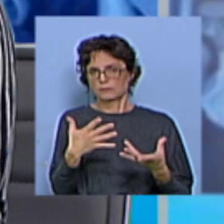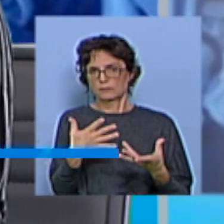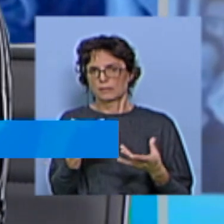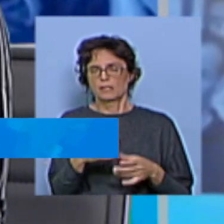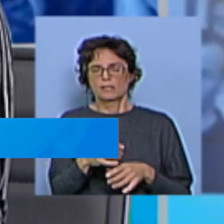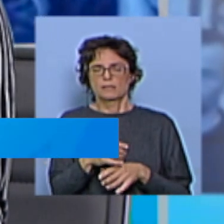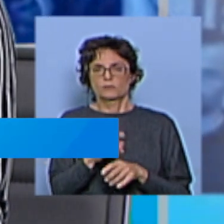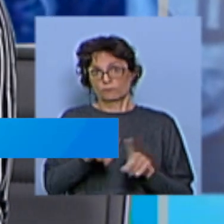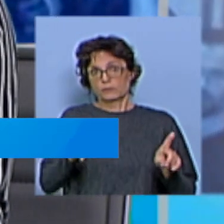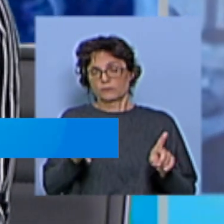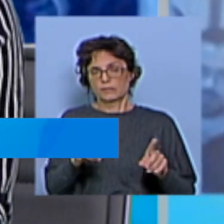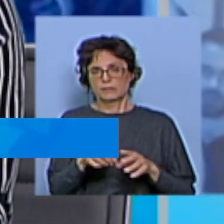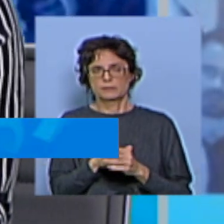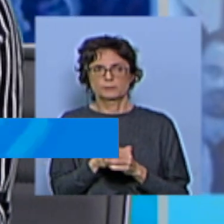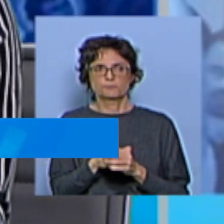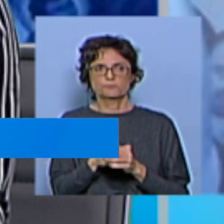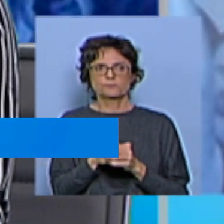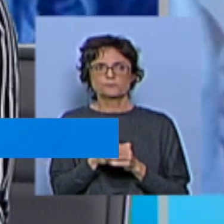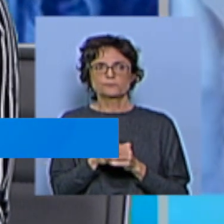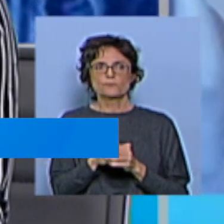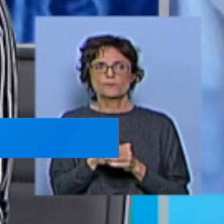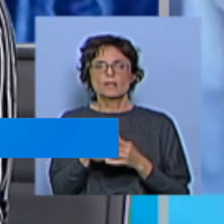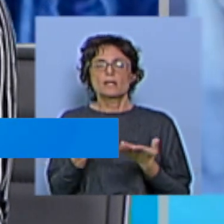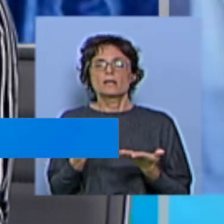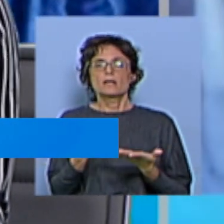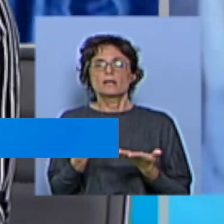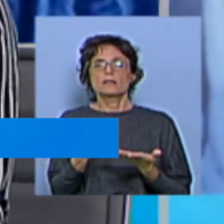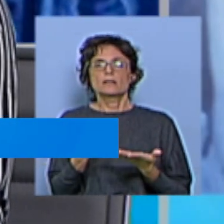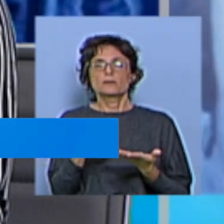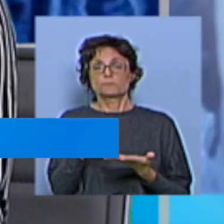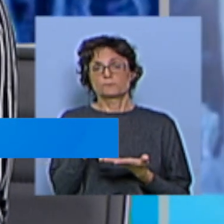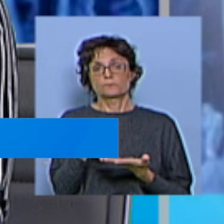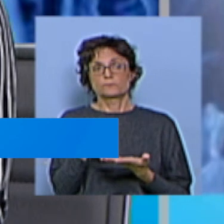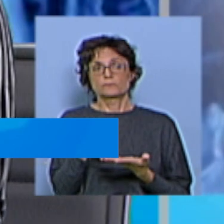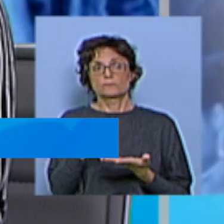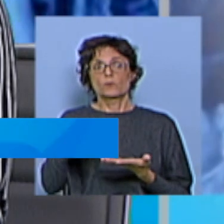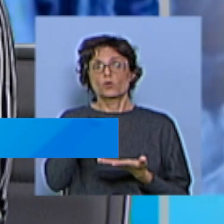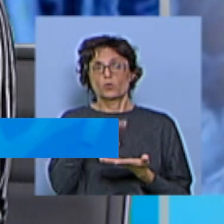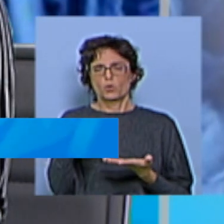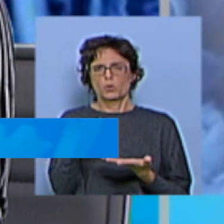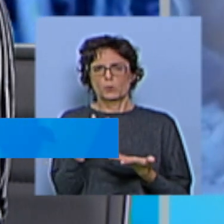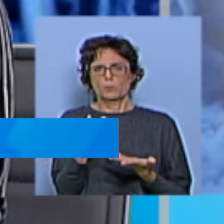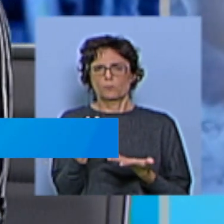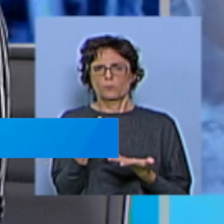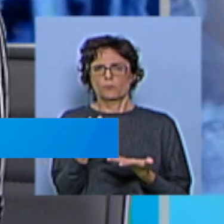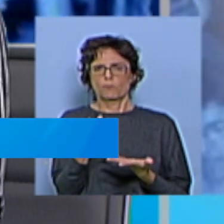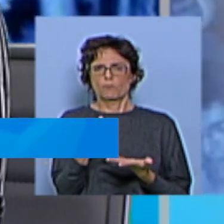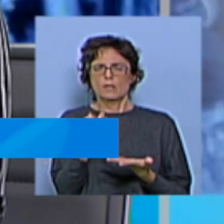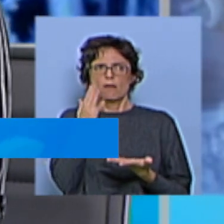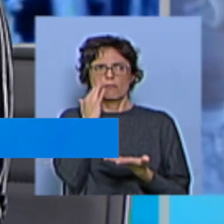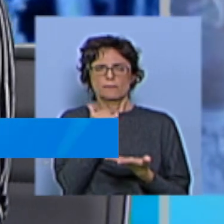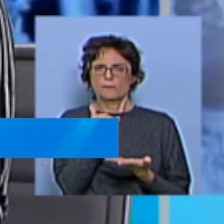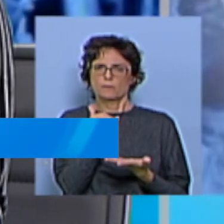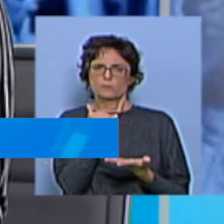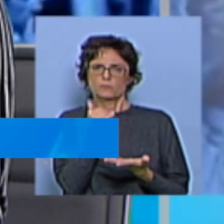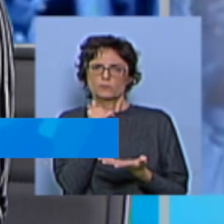viagens. Exato. Mas partindo daquilo que a Patrícia estava a dizer, nós partimos destas pessoas, e isto foi desde o início do projeto,